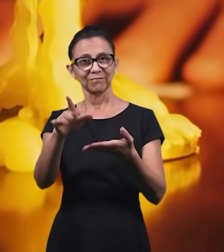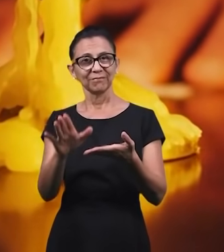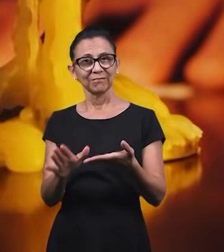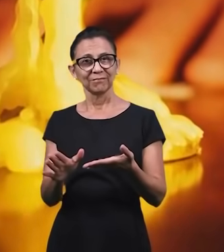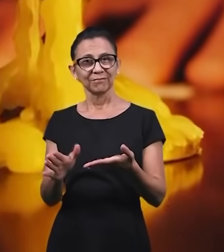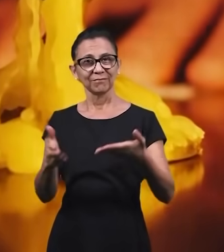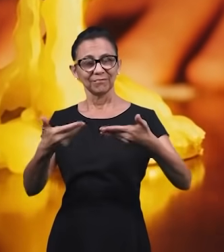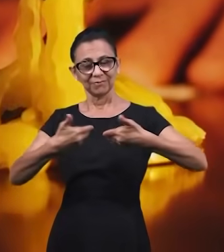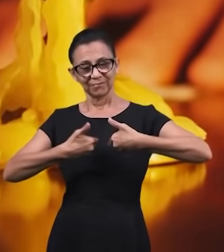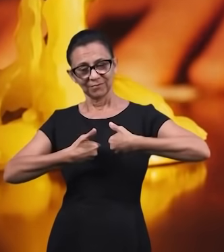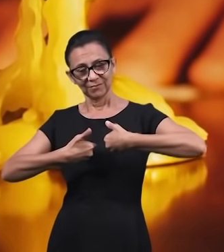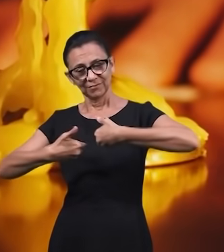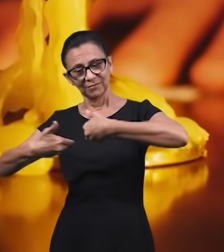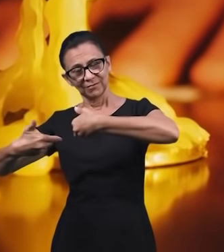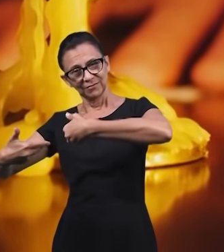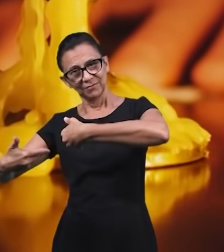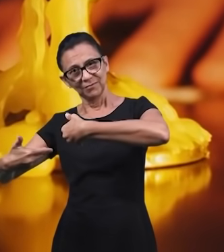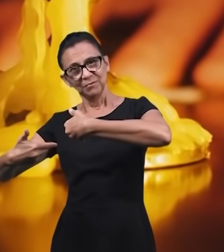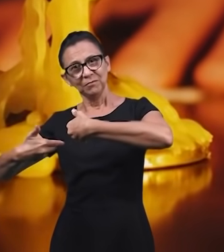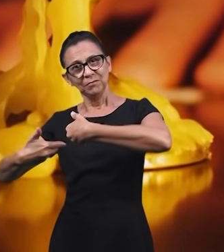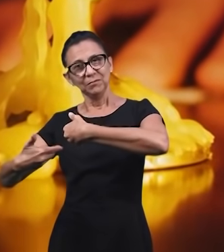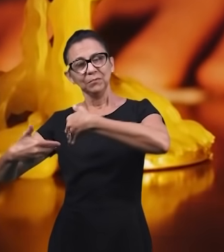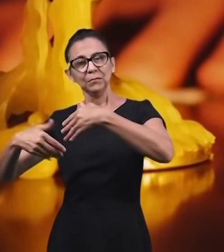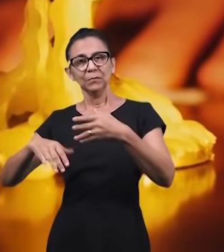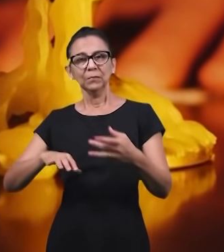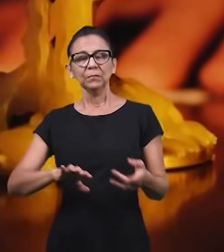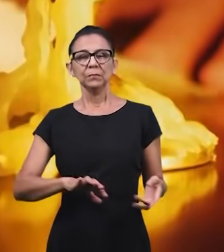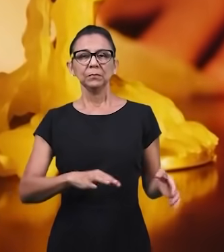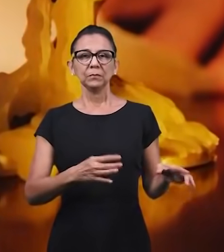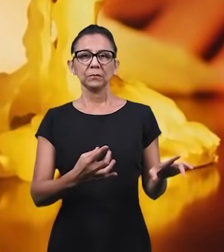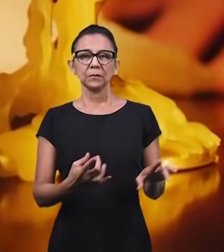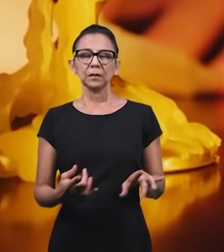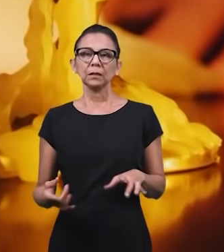convida a ti e a